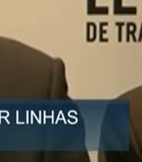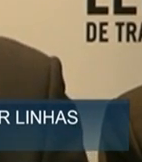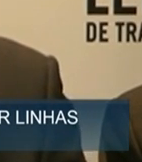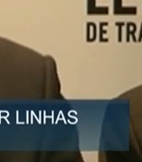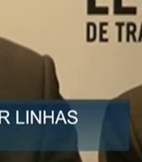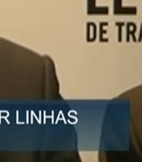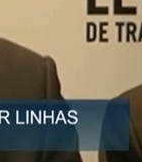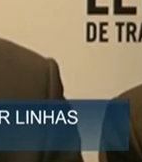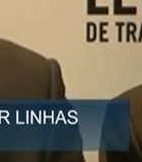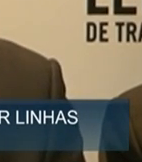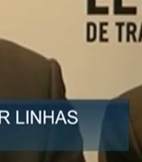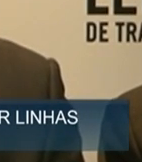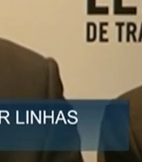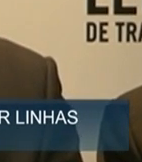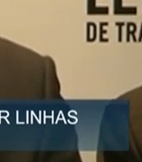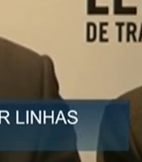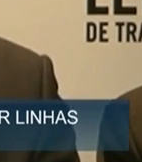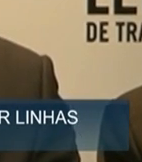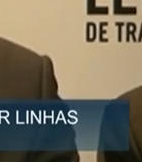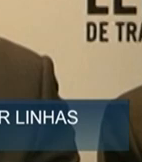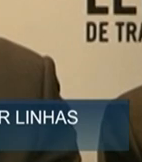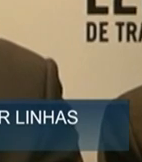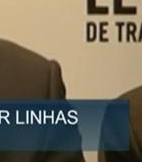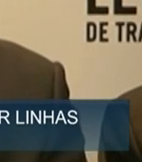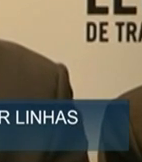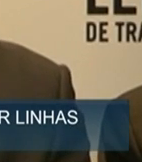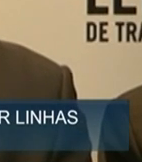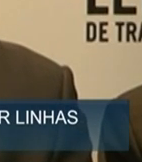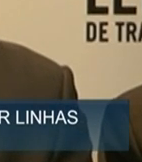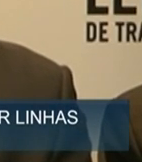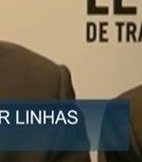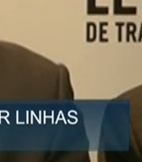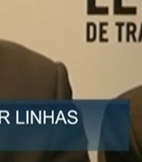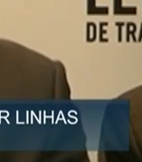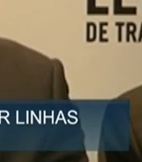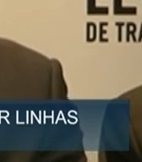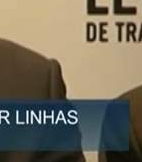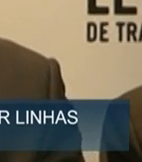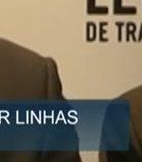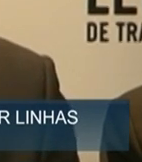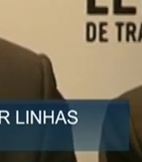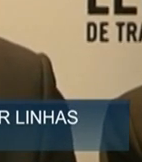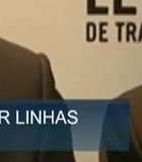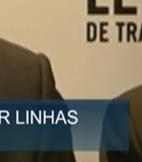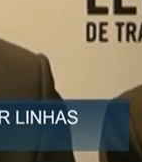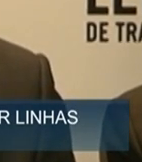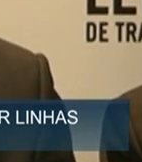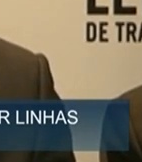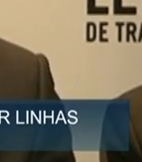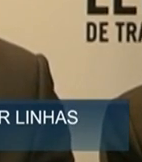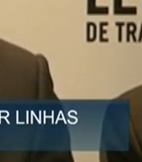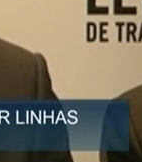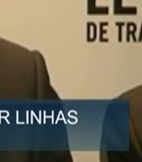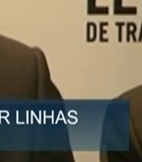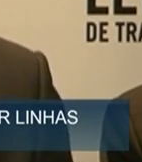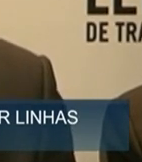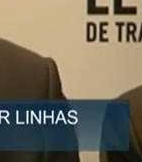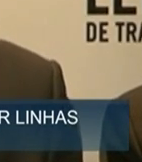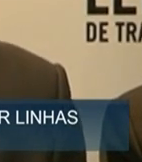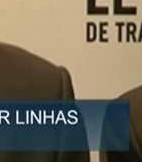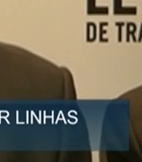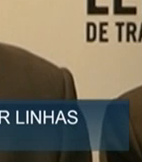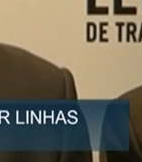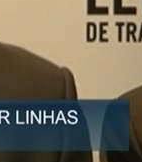fazer um parênteses de colocar a importância desse lote A. Foi o lote que representou o